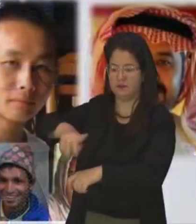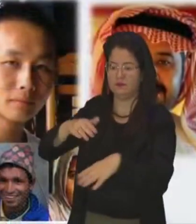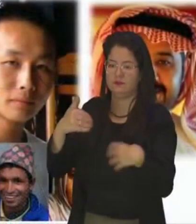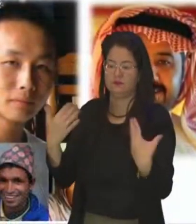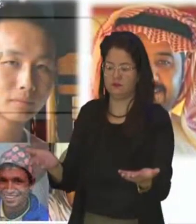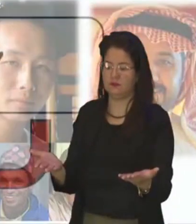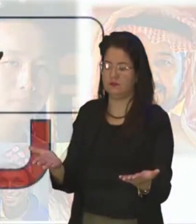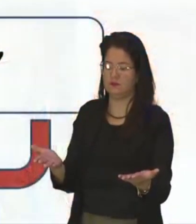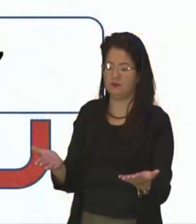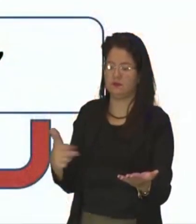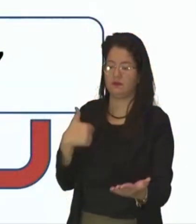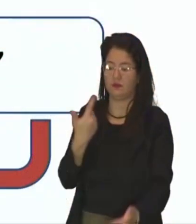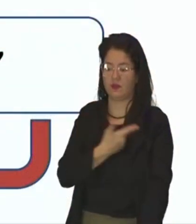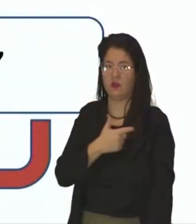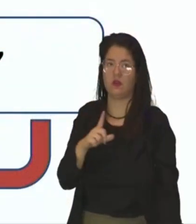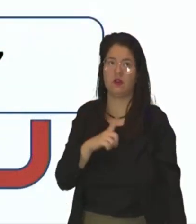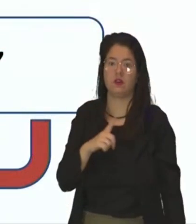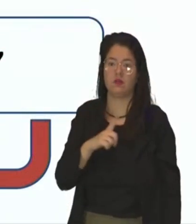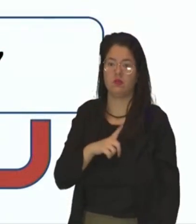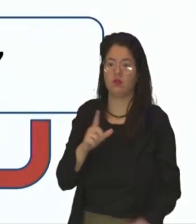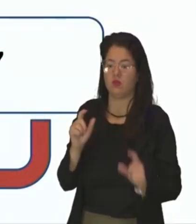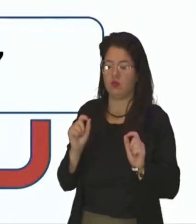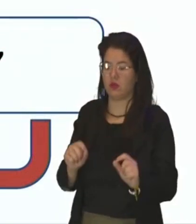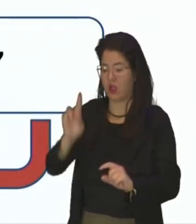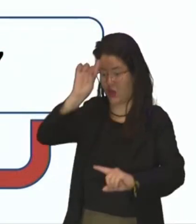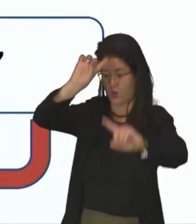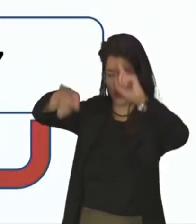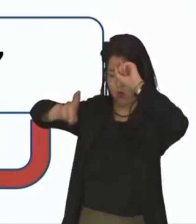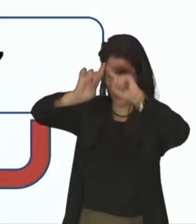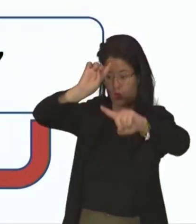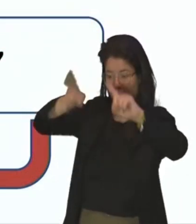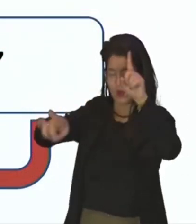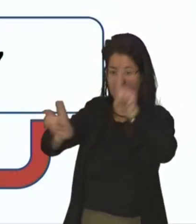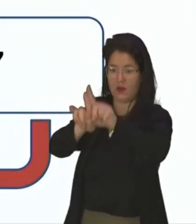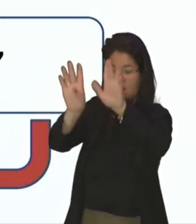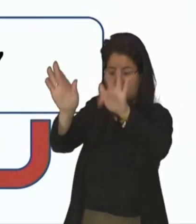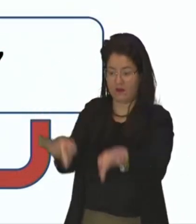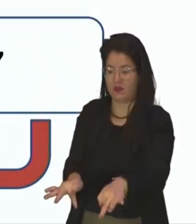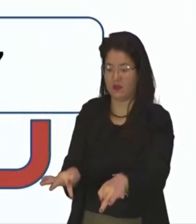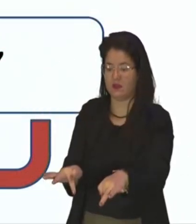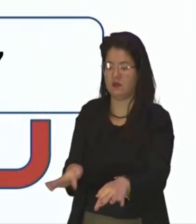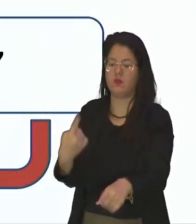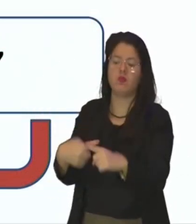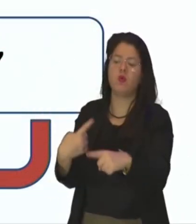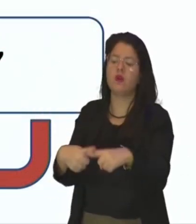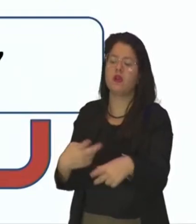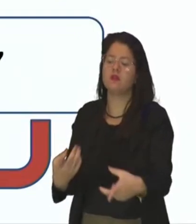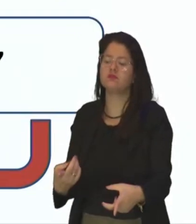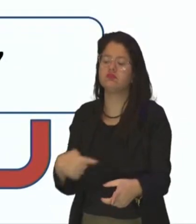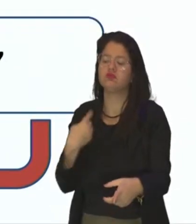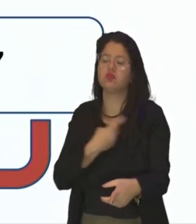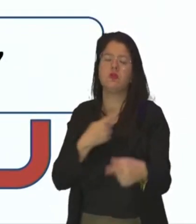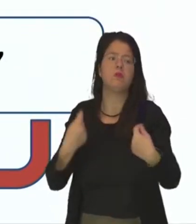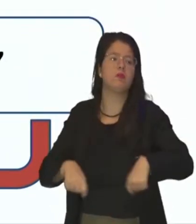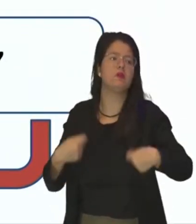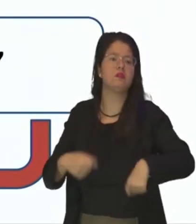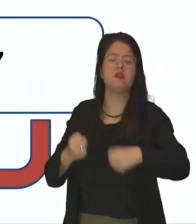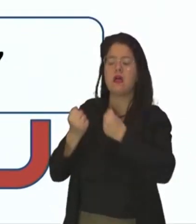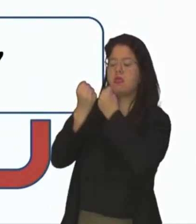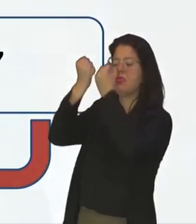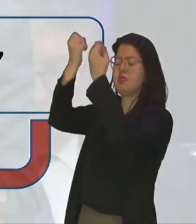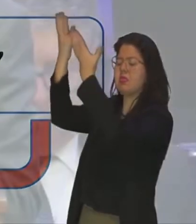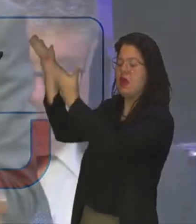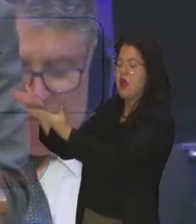Então, nós temos essas ordens, e por fim, por quê? Nós devemos